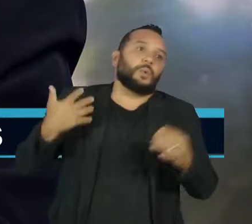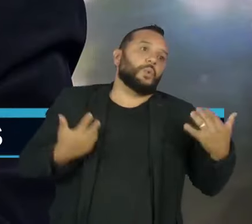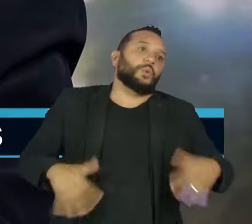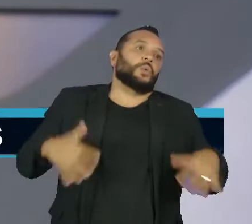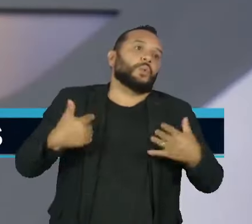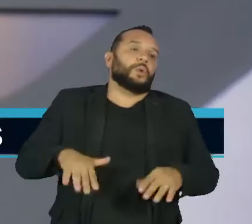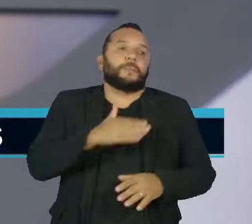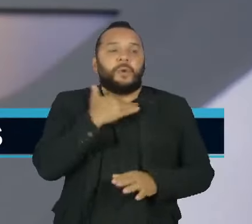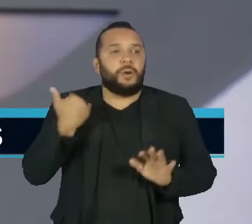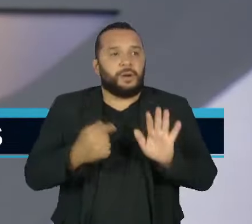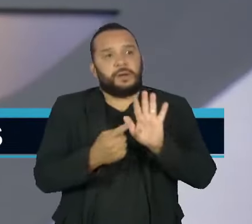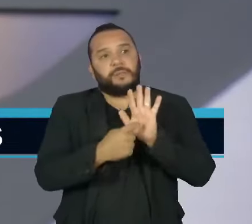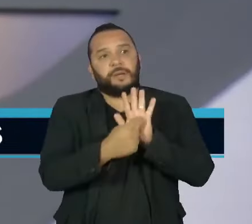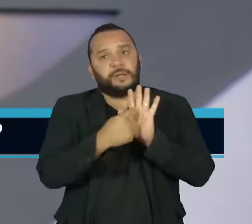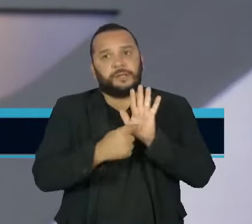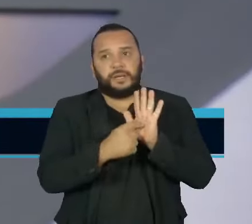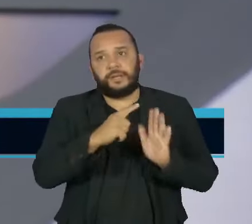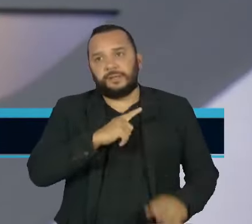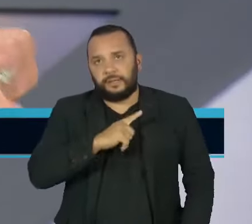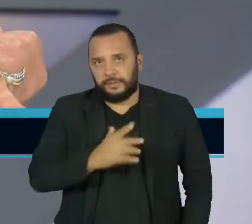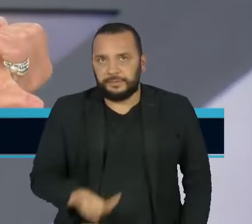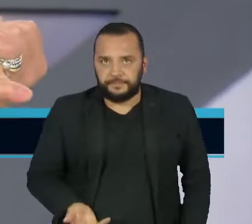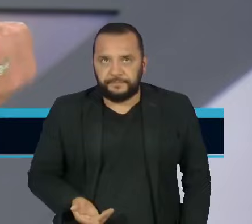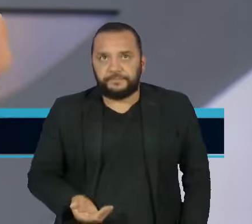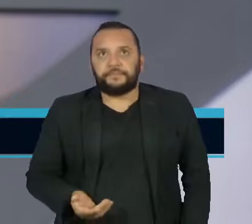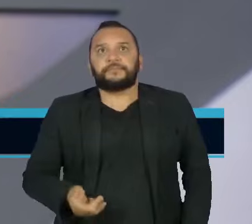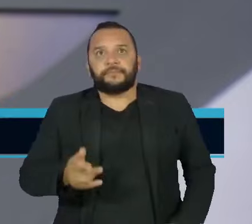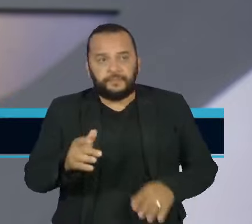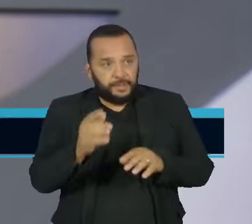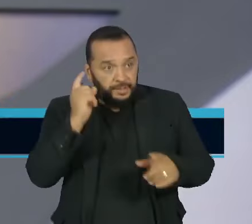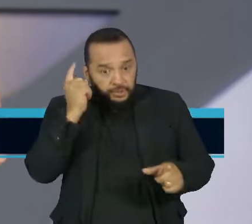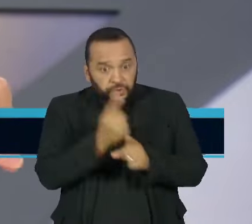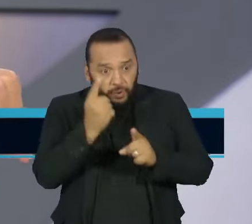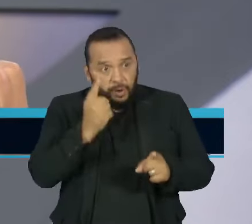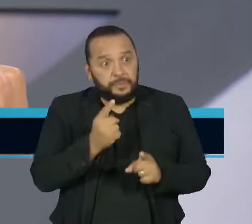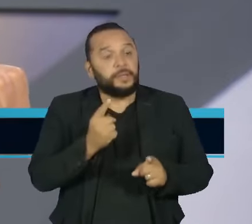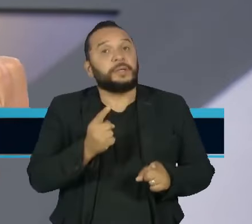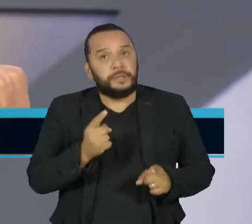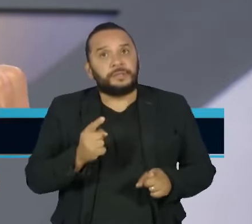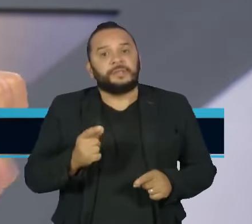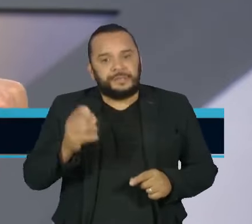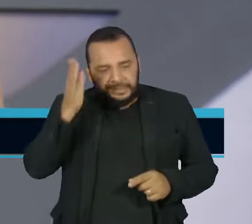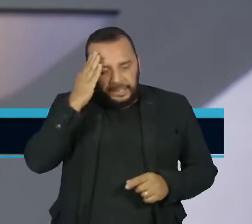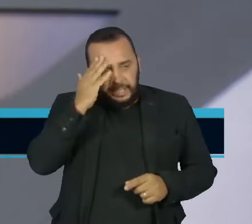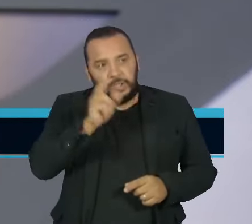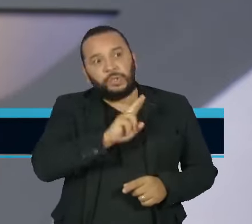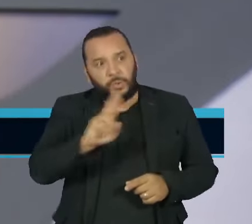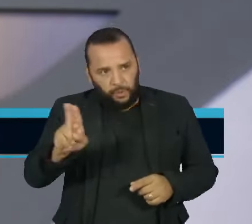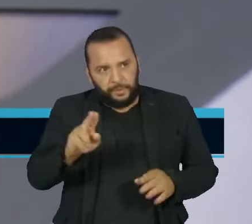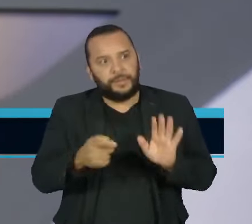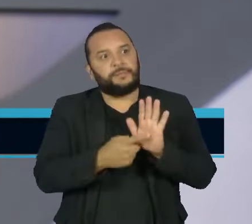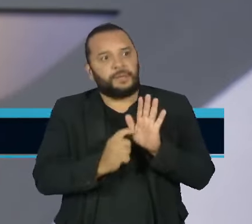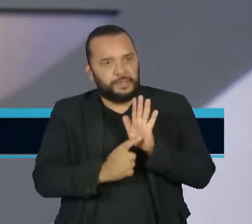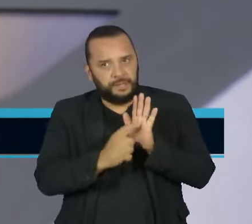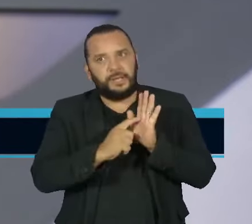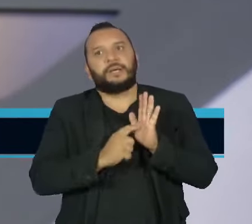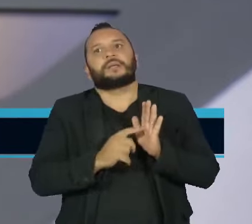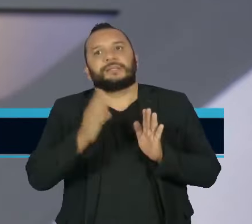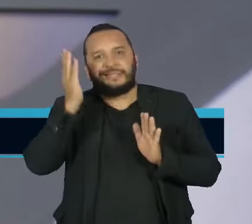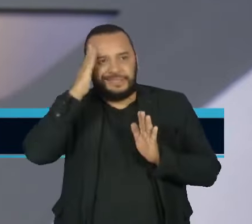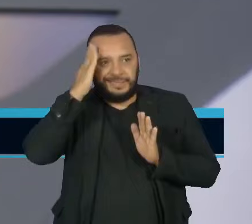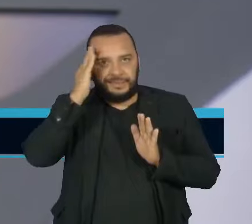estão morrendo Exatamente porque você tem você faz o diagnóstico eu sei o nome o sobrenome da bactéria que tá causando a infecção no meu